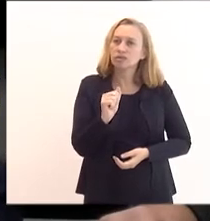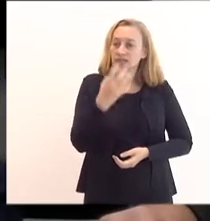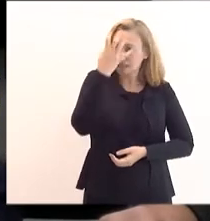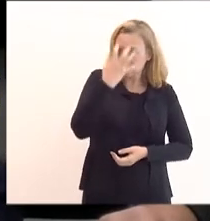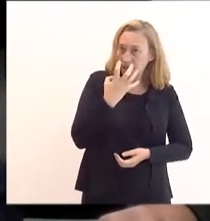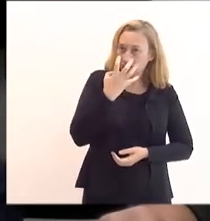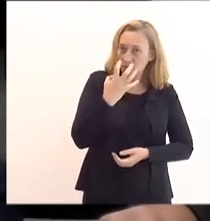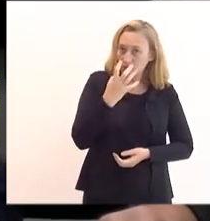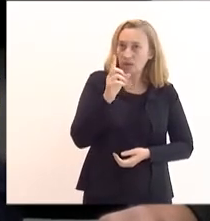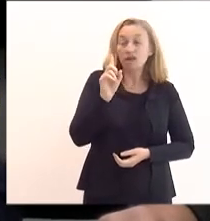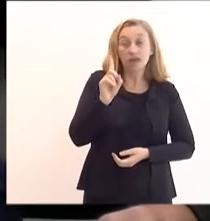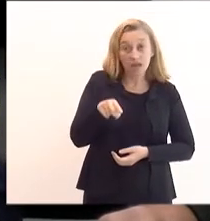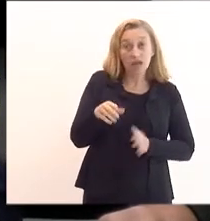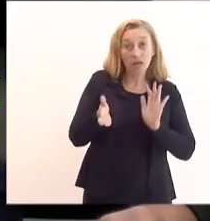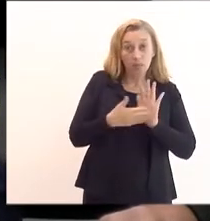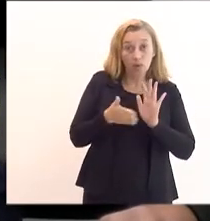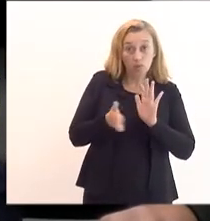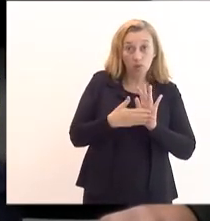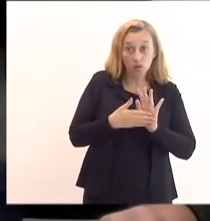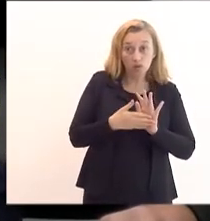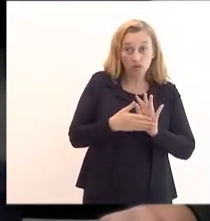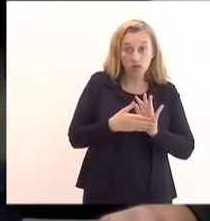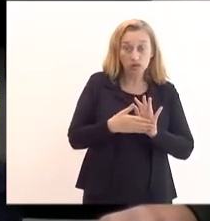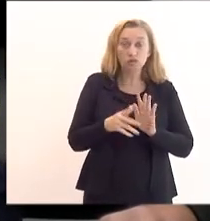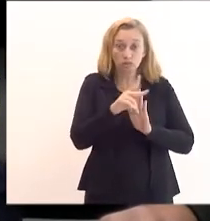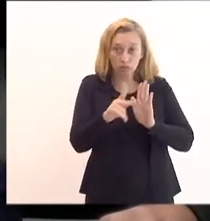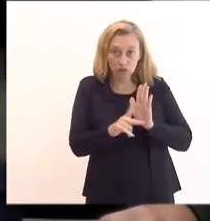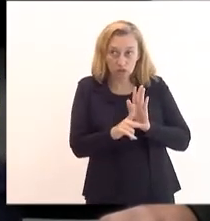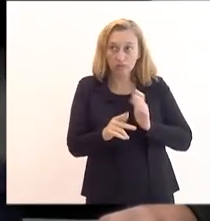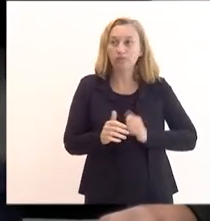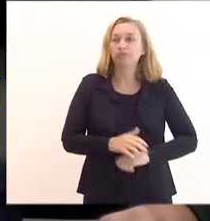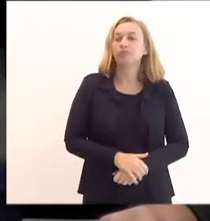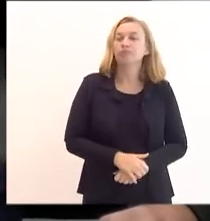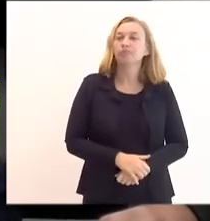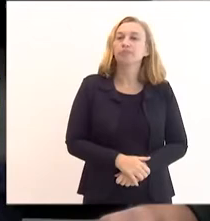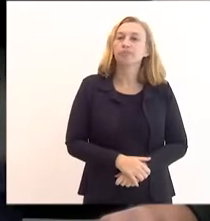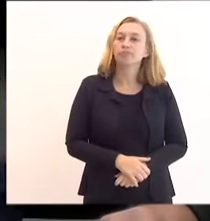é o que se propõe no seguinte projeto.